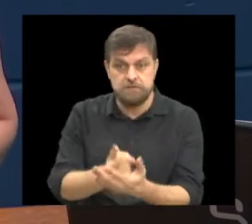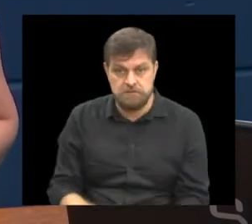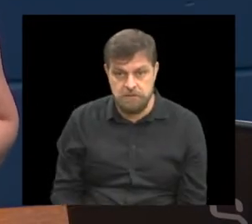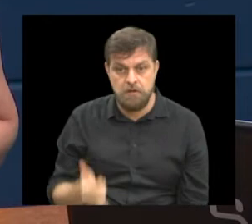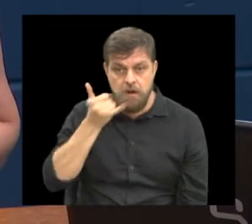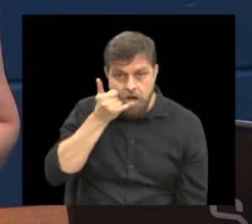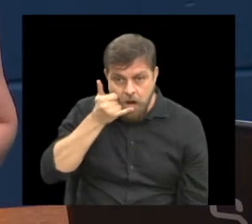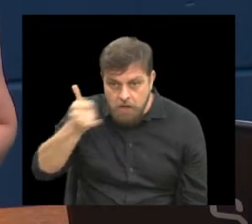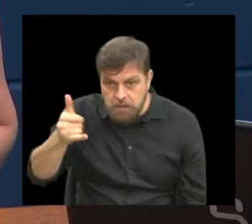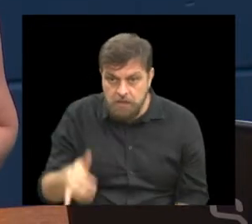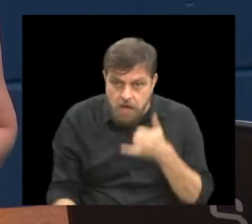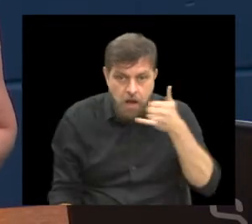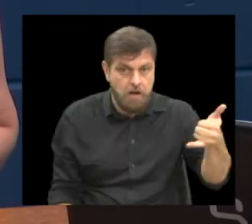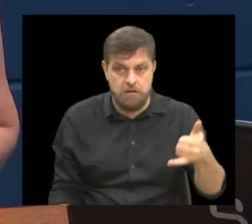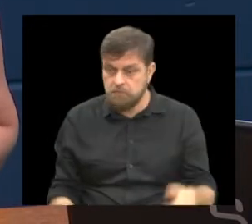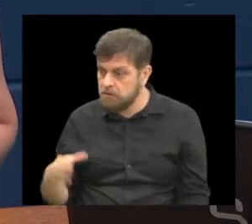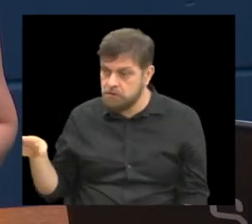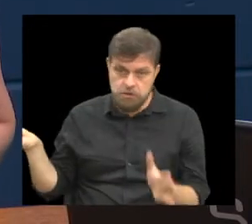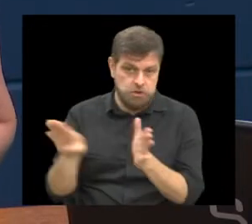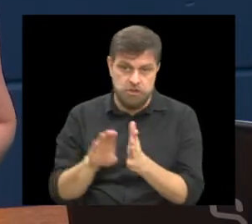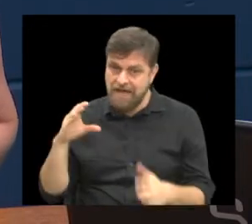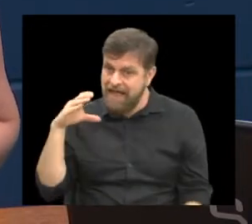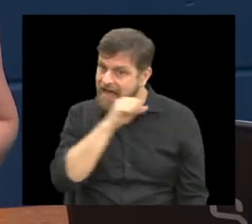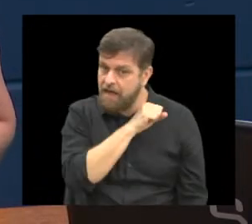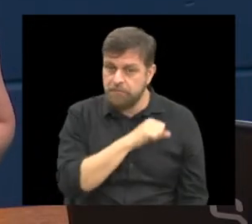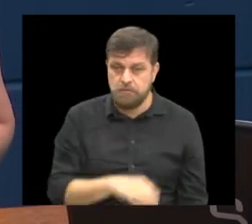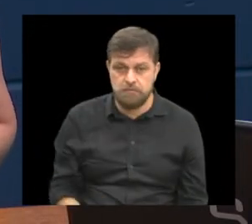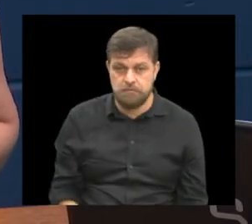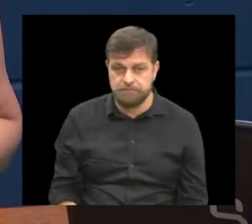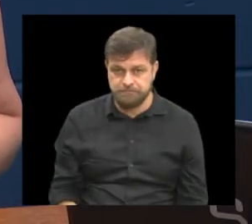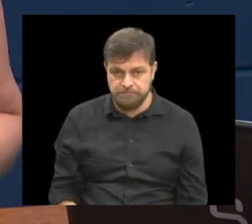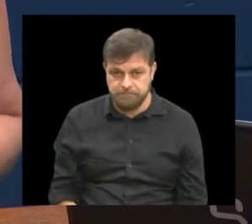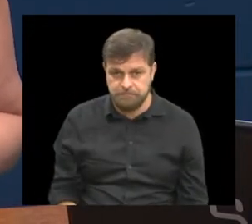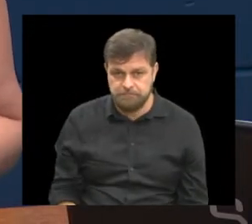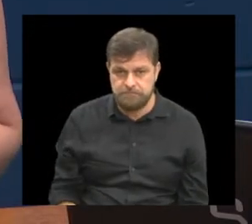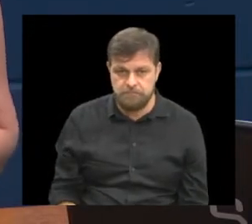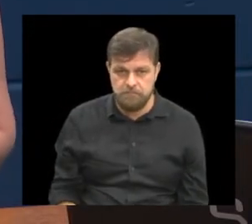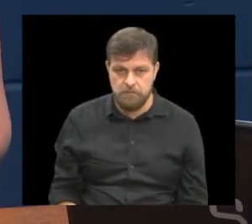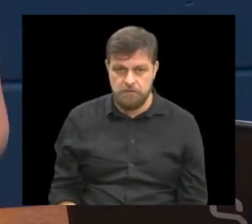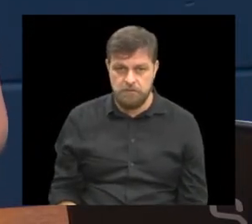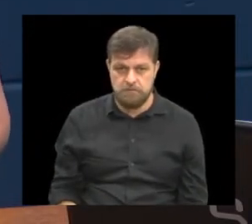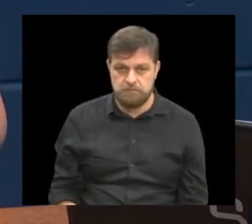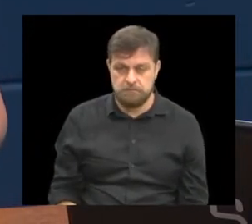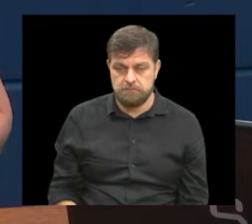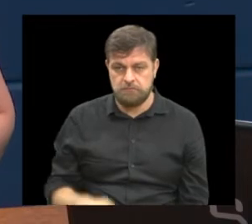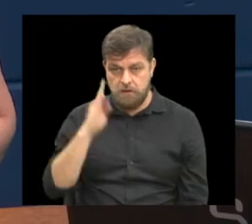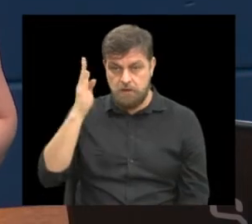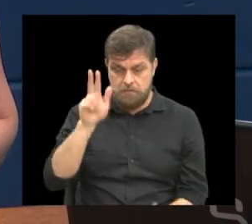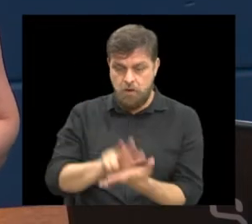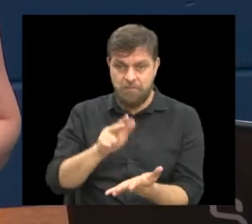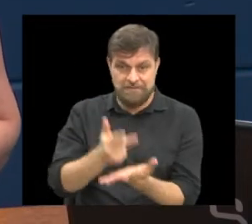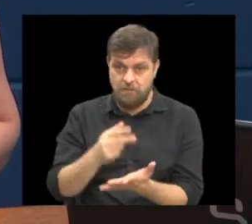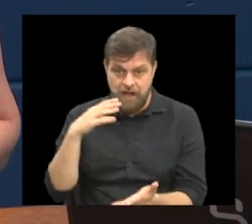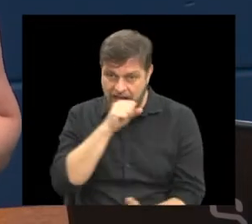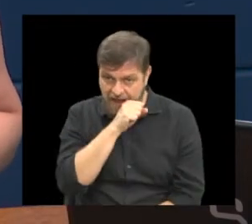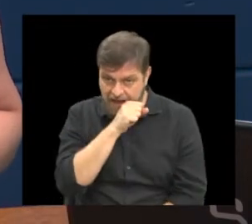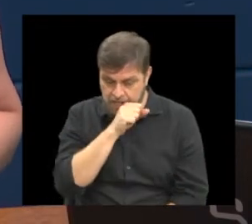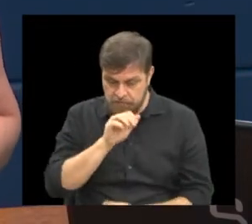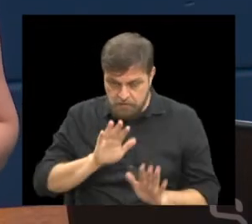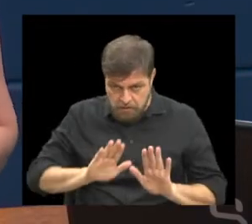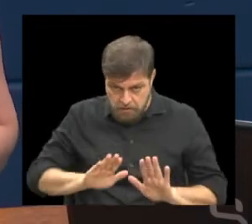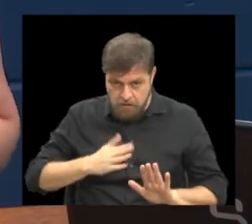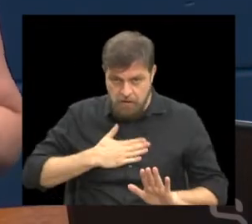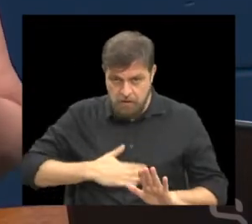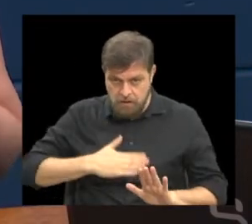quando acontece de uma forma gravada, que isso não é uma convulsão, por exemplo, rápida, e que aí a